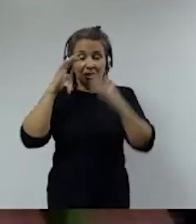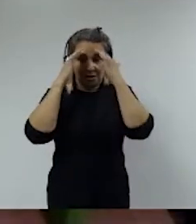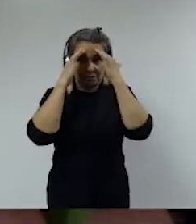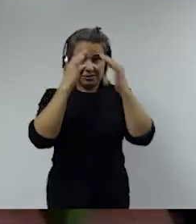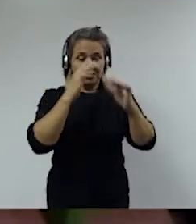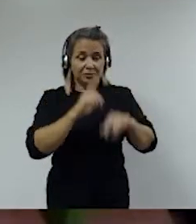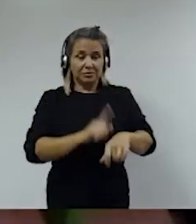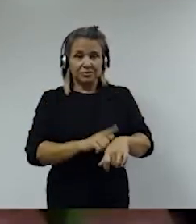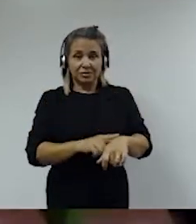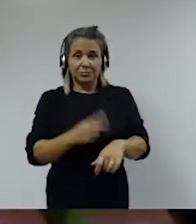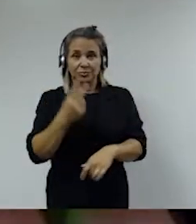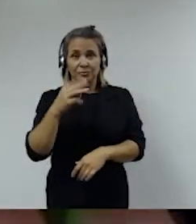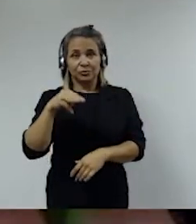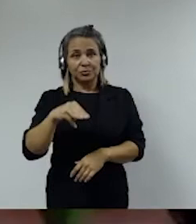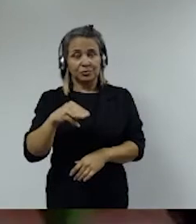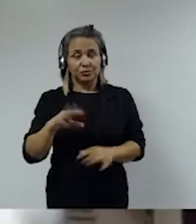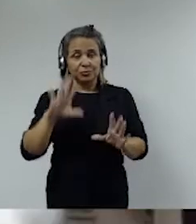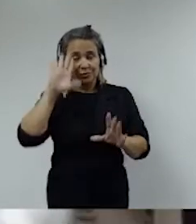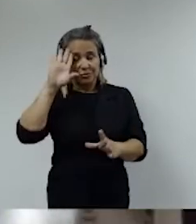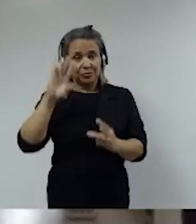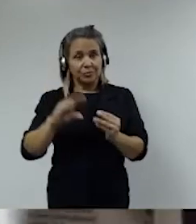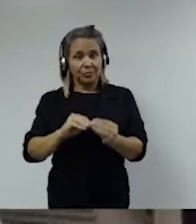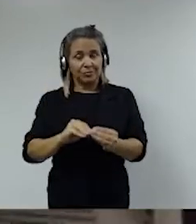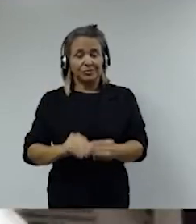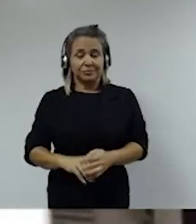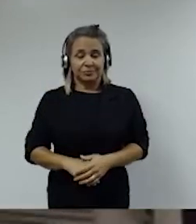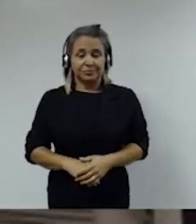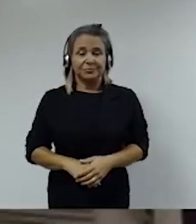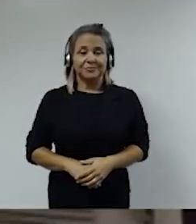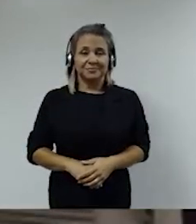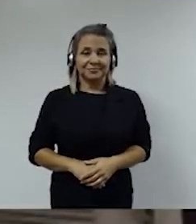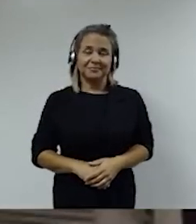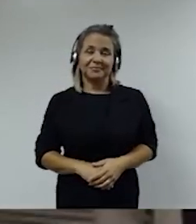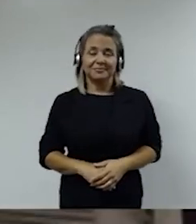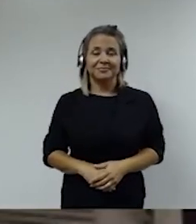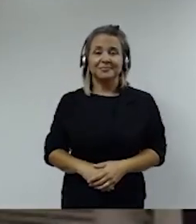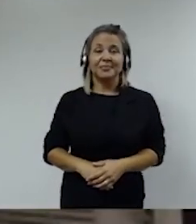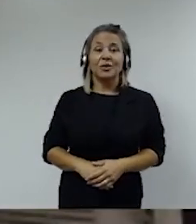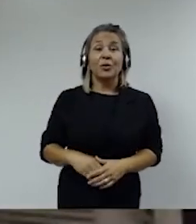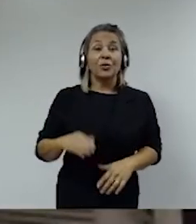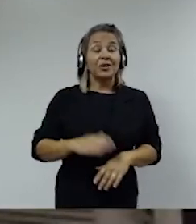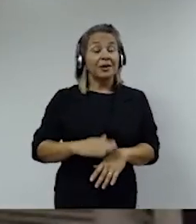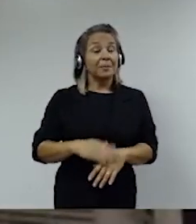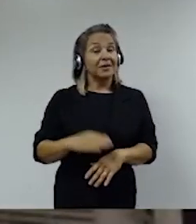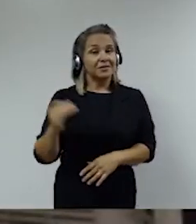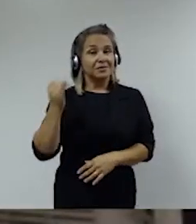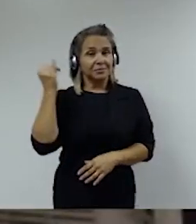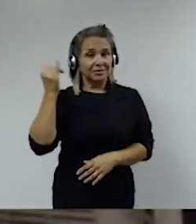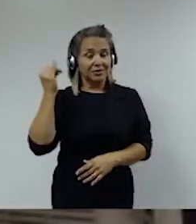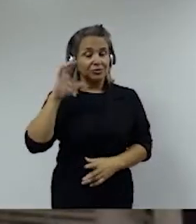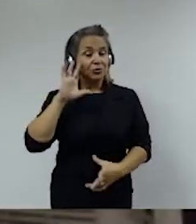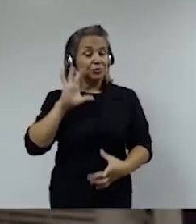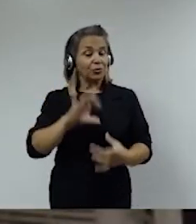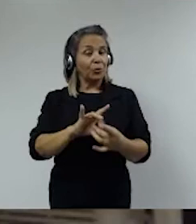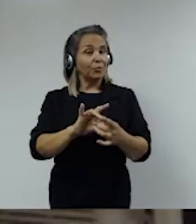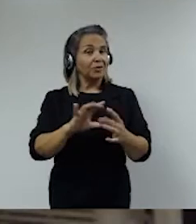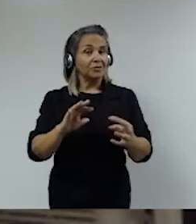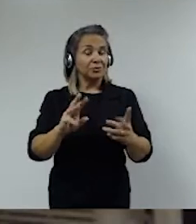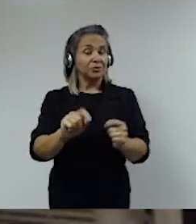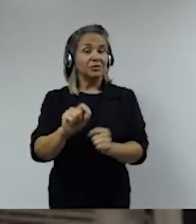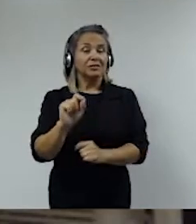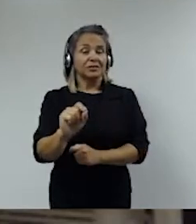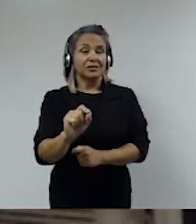para o senhor concluir. Serei telegráfico. O que é relevante nesse contexto todo é